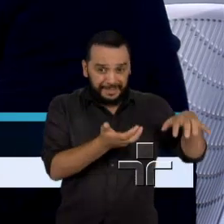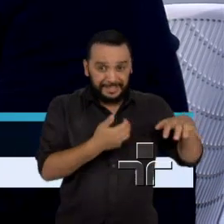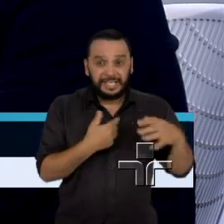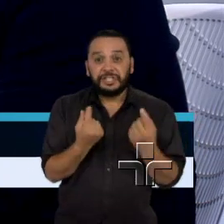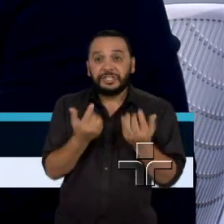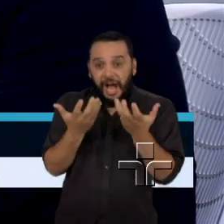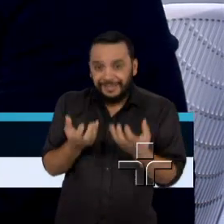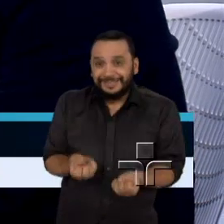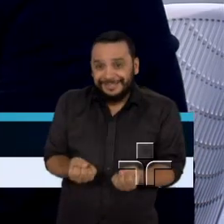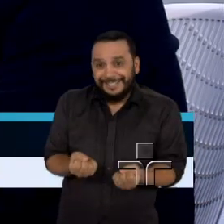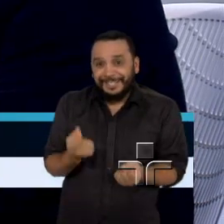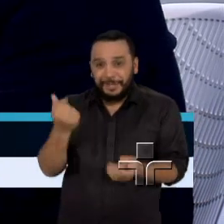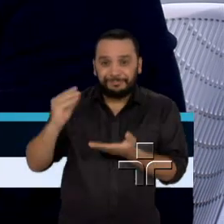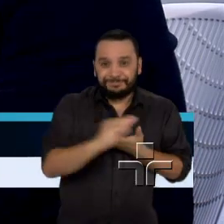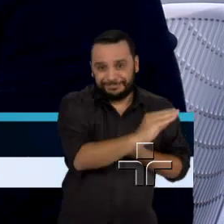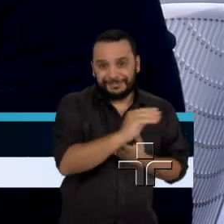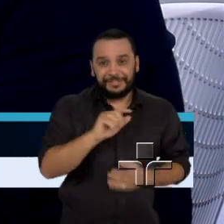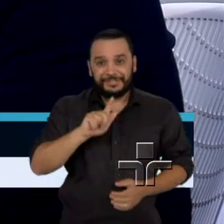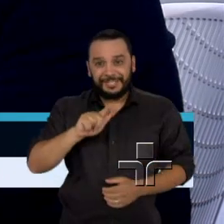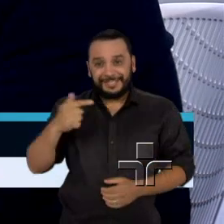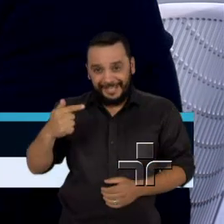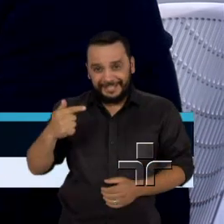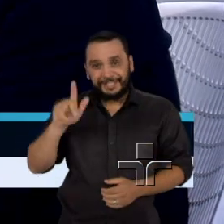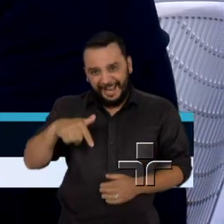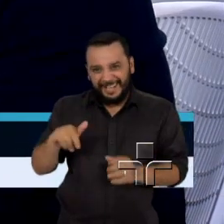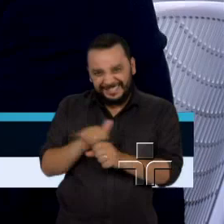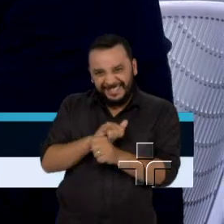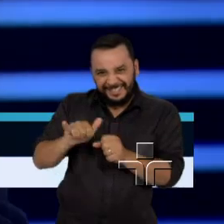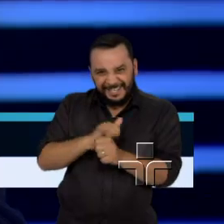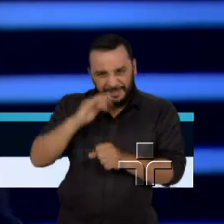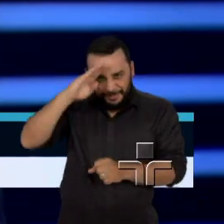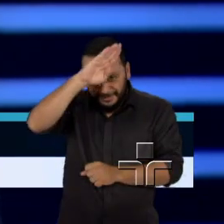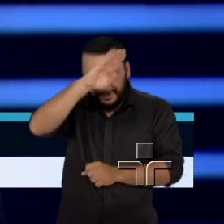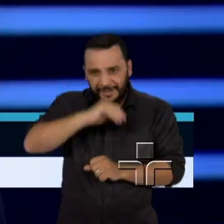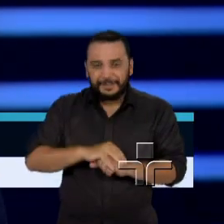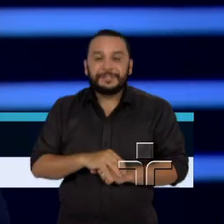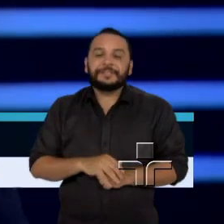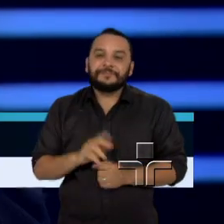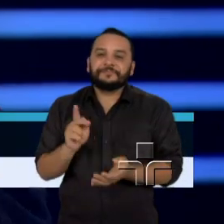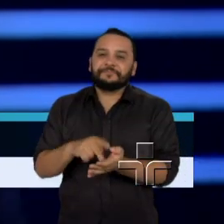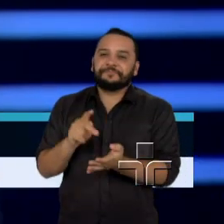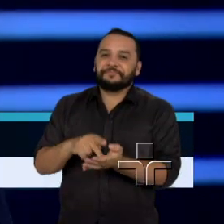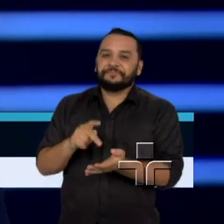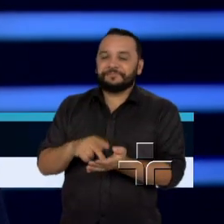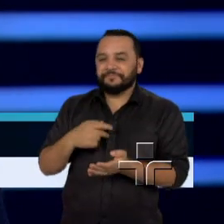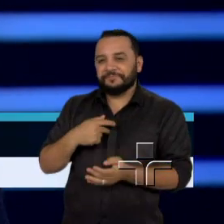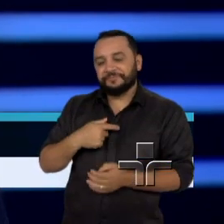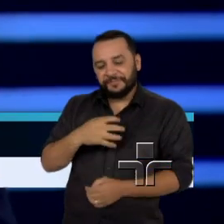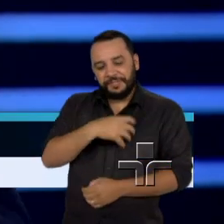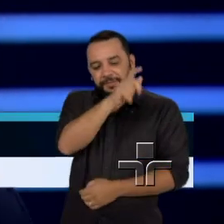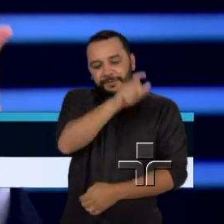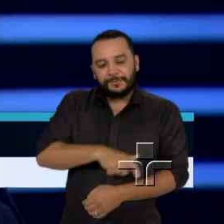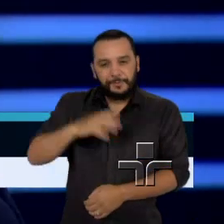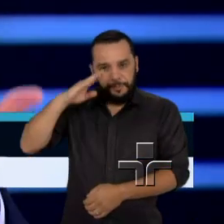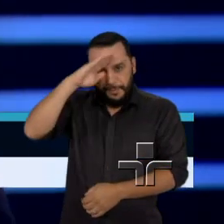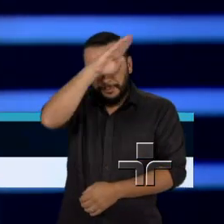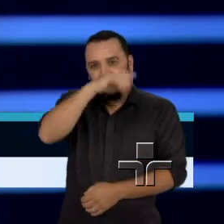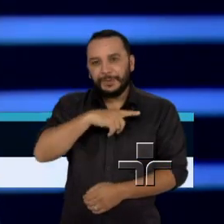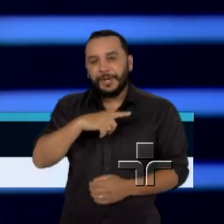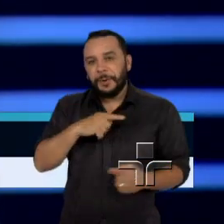presidente voltou atrás. Já virou estratégia? Pois é, a personalidade do presidente sempre